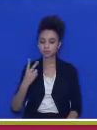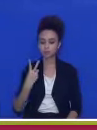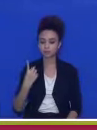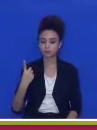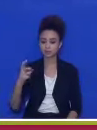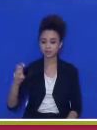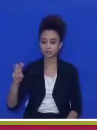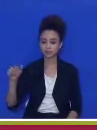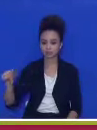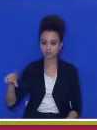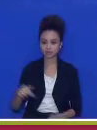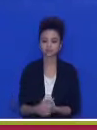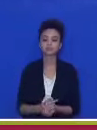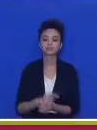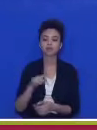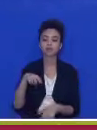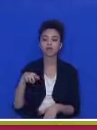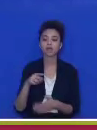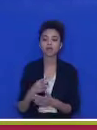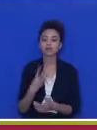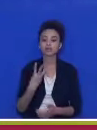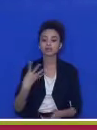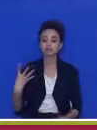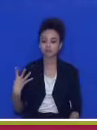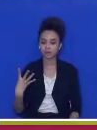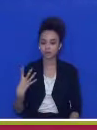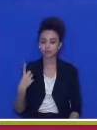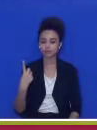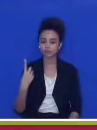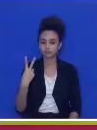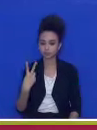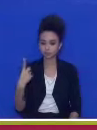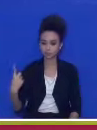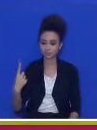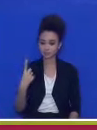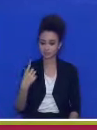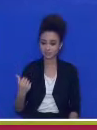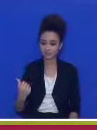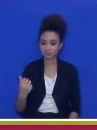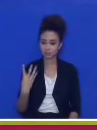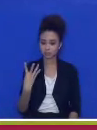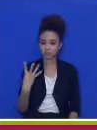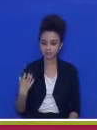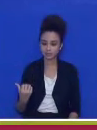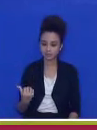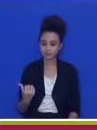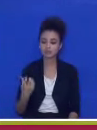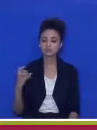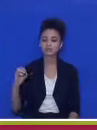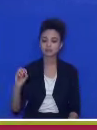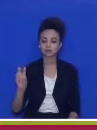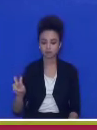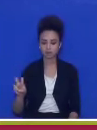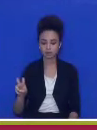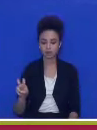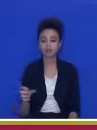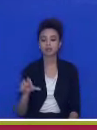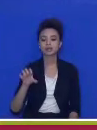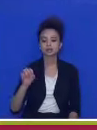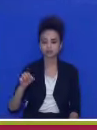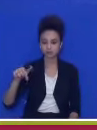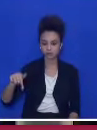2.157, foram 34, 21, 16, 46, 05